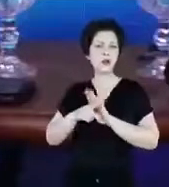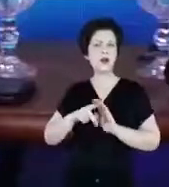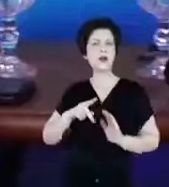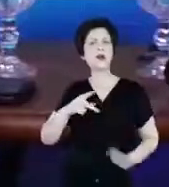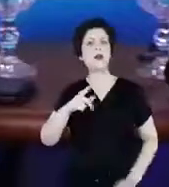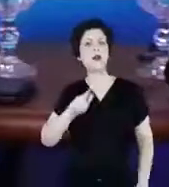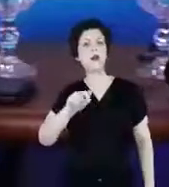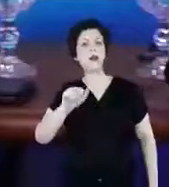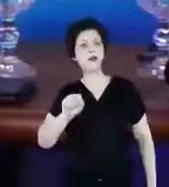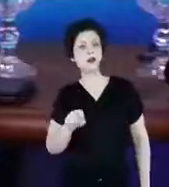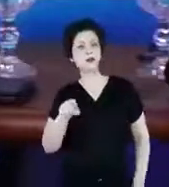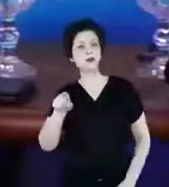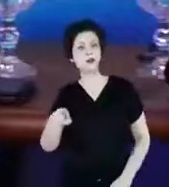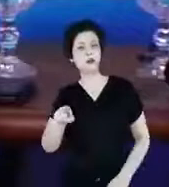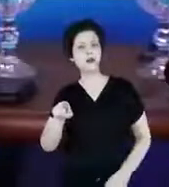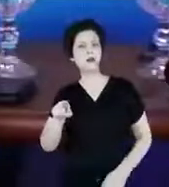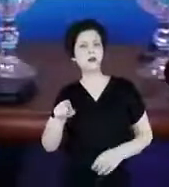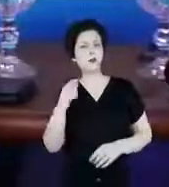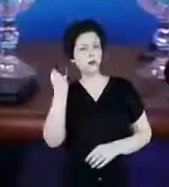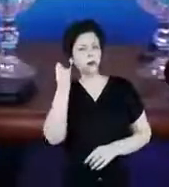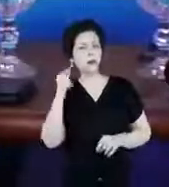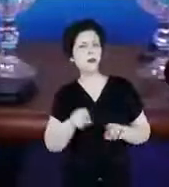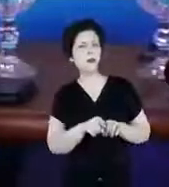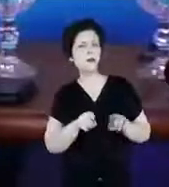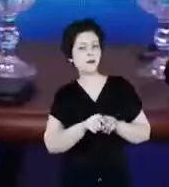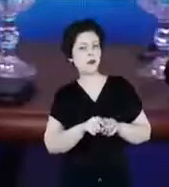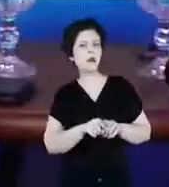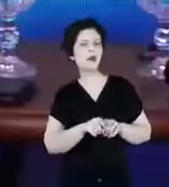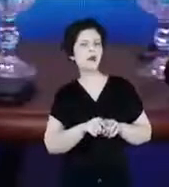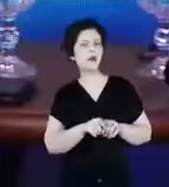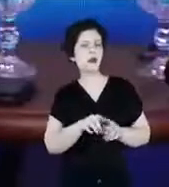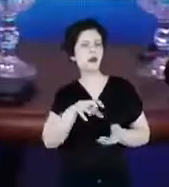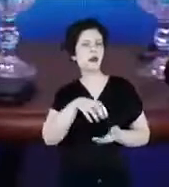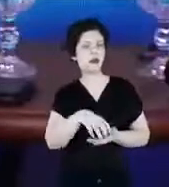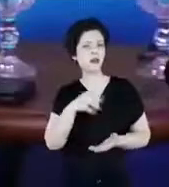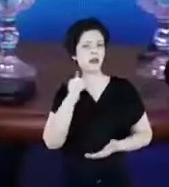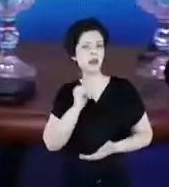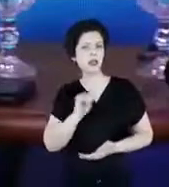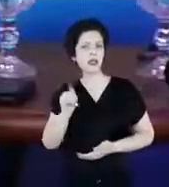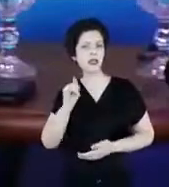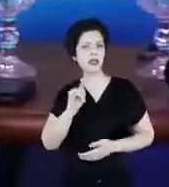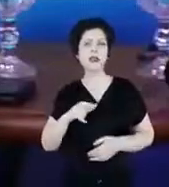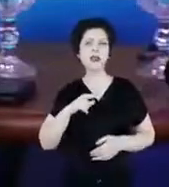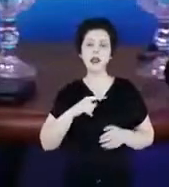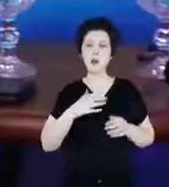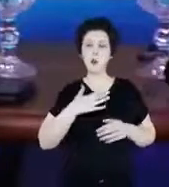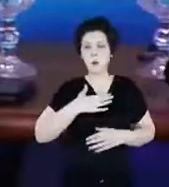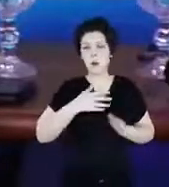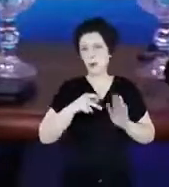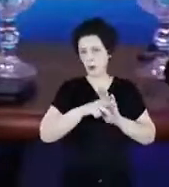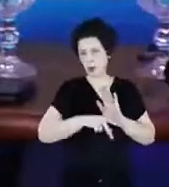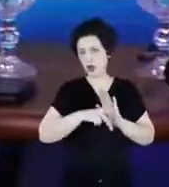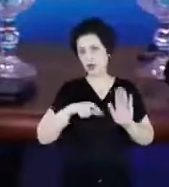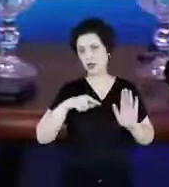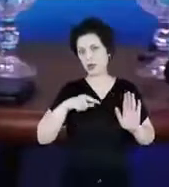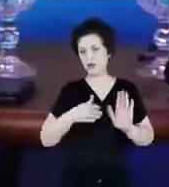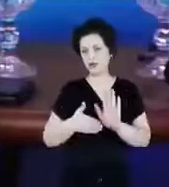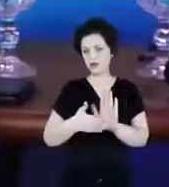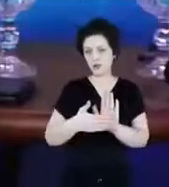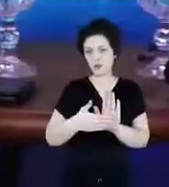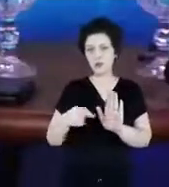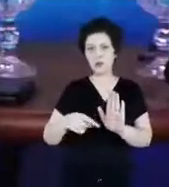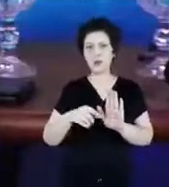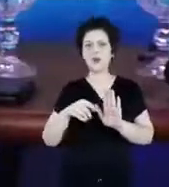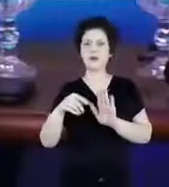que é importante também e se incluir na matriz energética. Temos também agora, inclusive, um projeto meu com relação à